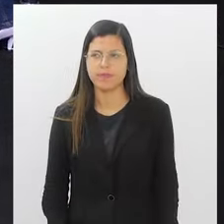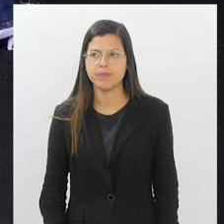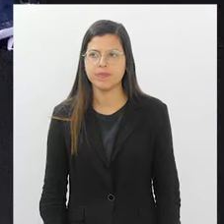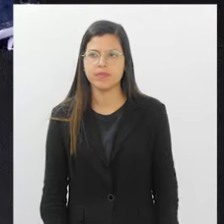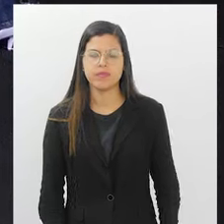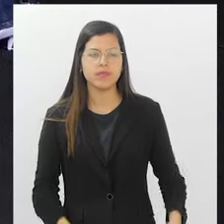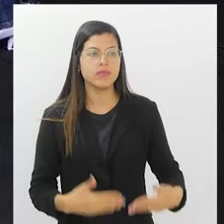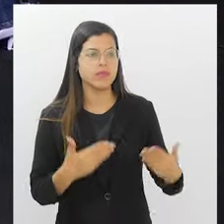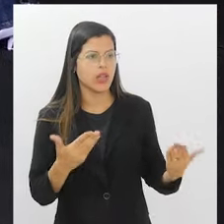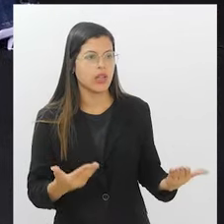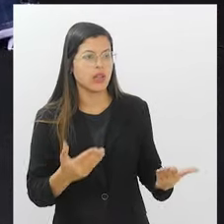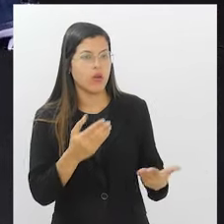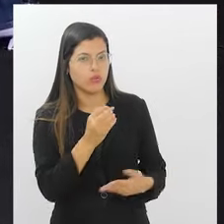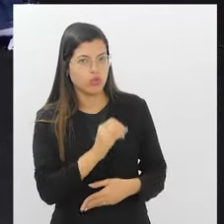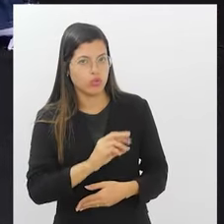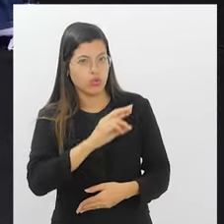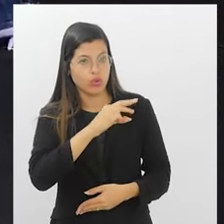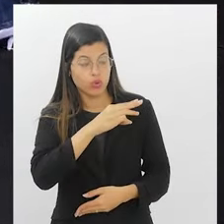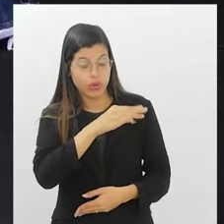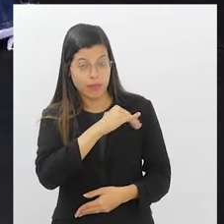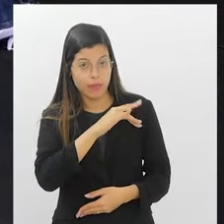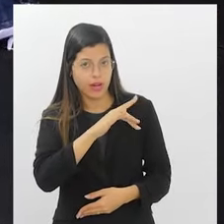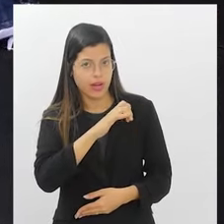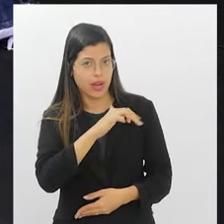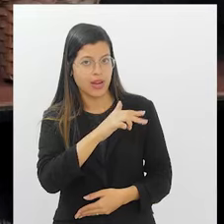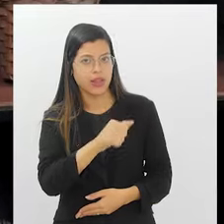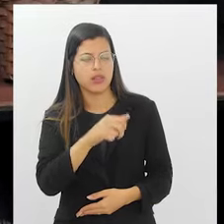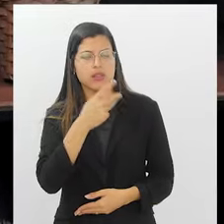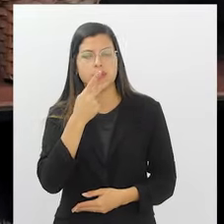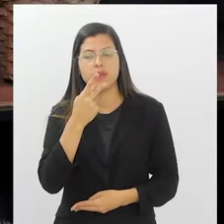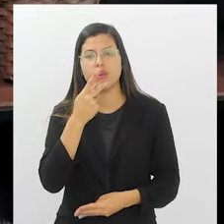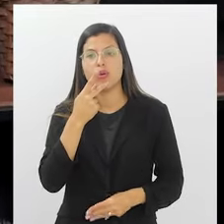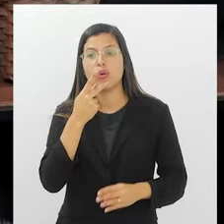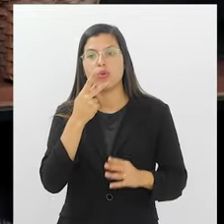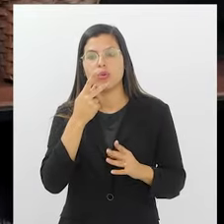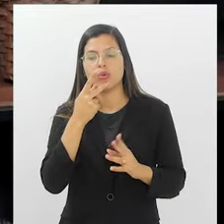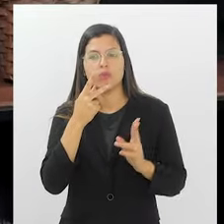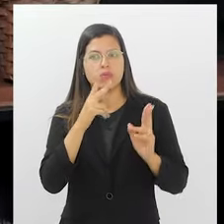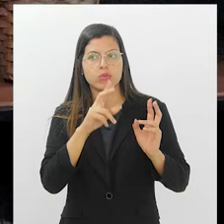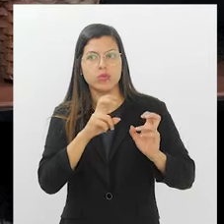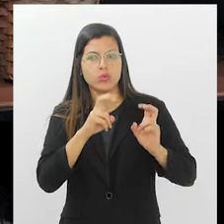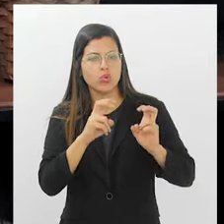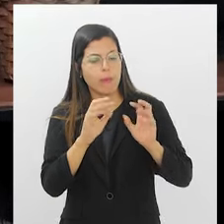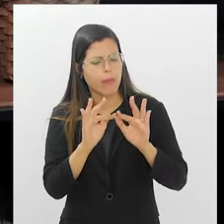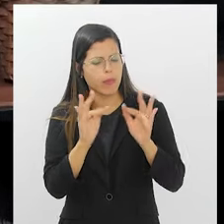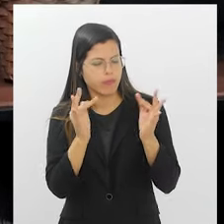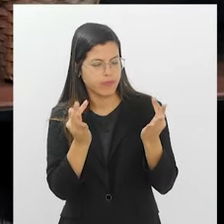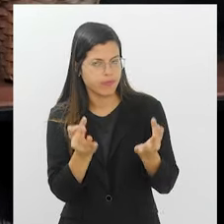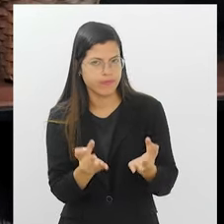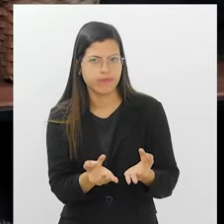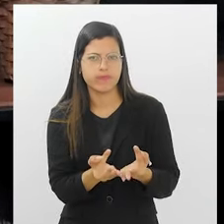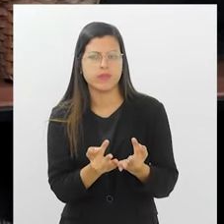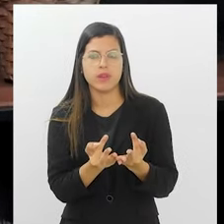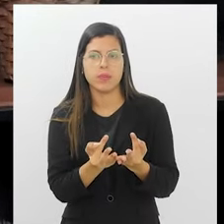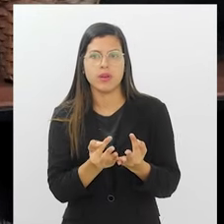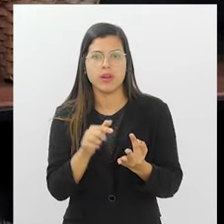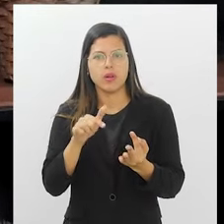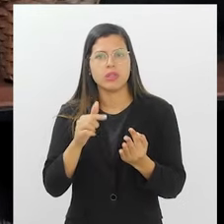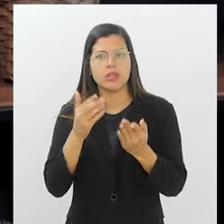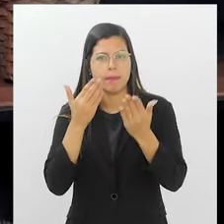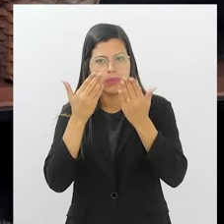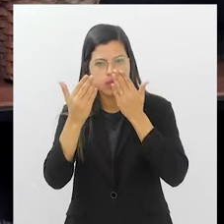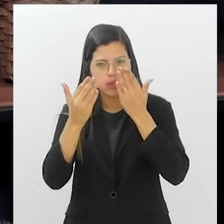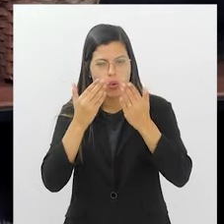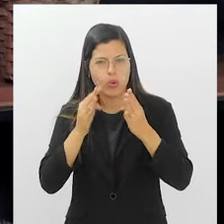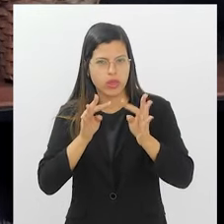inteiro, certo? Doutora Milena, a senhora bem falou da questão da dos familiares também, a